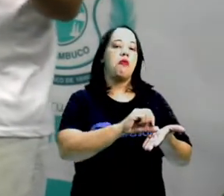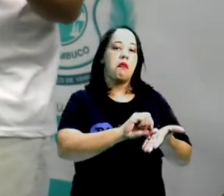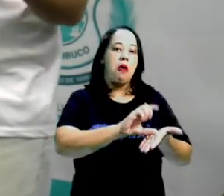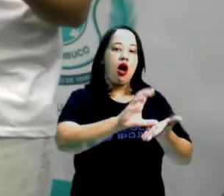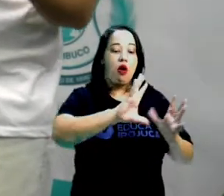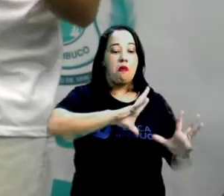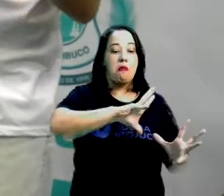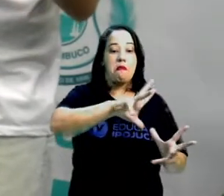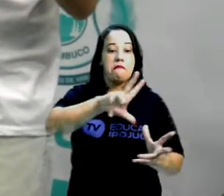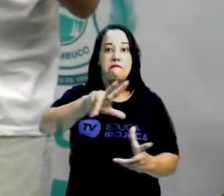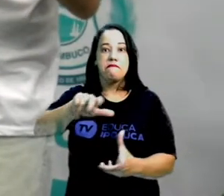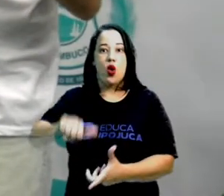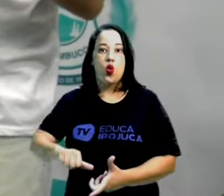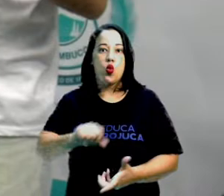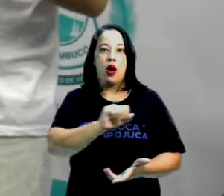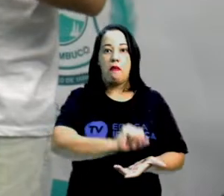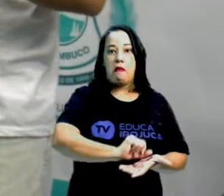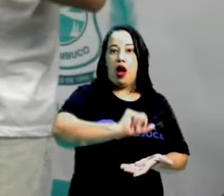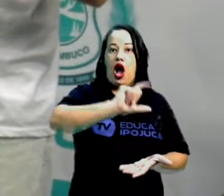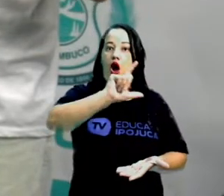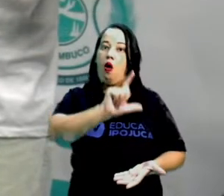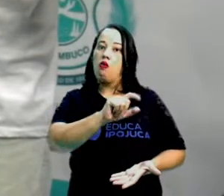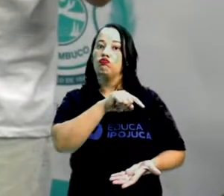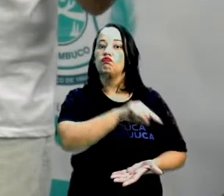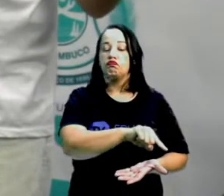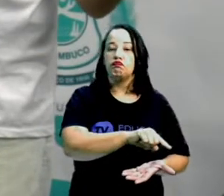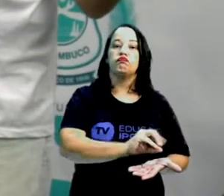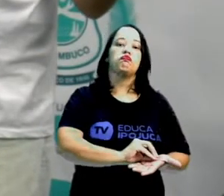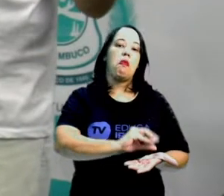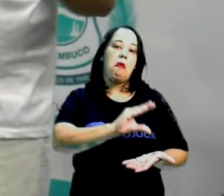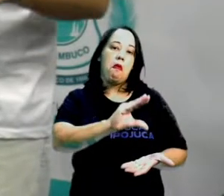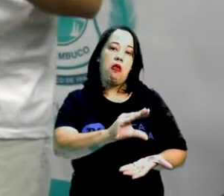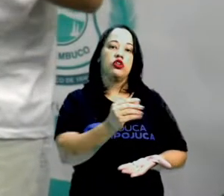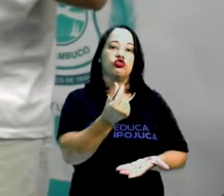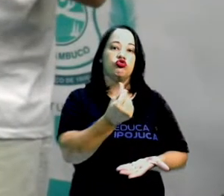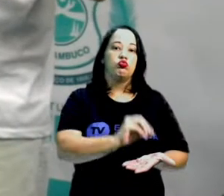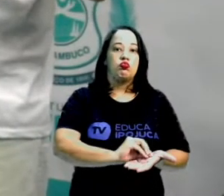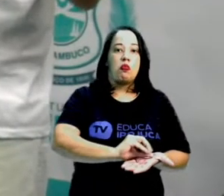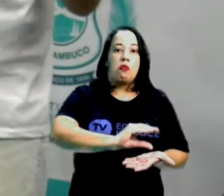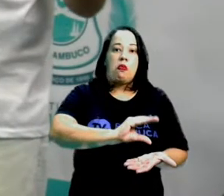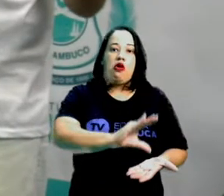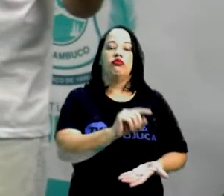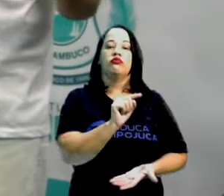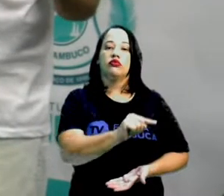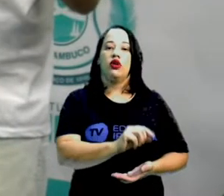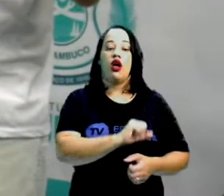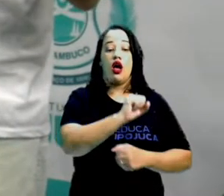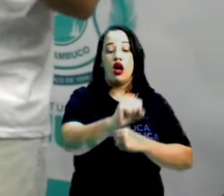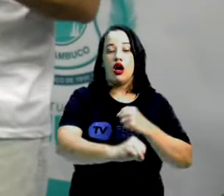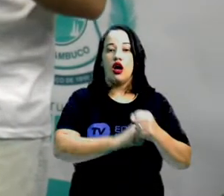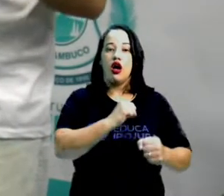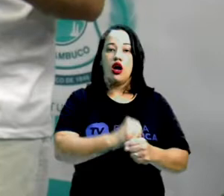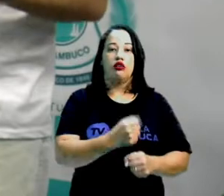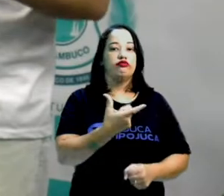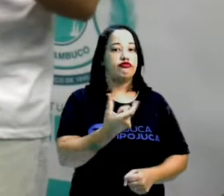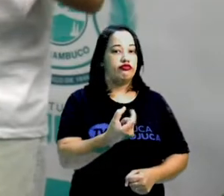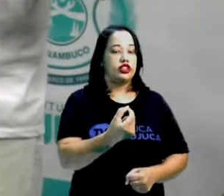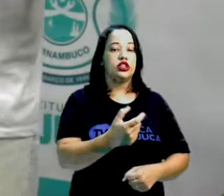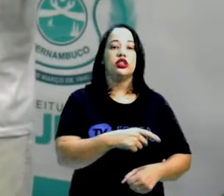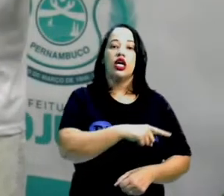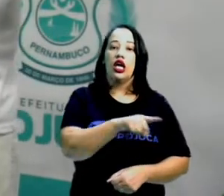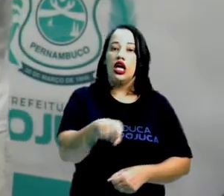mundo. E isso fez com que os anos de 20, né, os anos de 1920, ficassem conhecidos